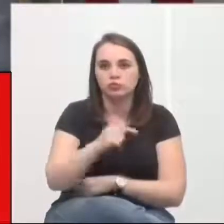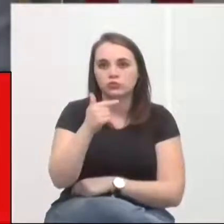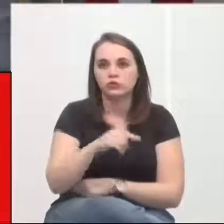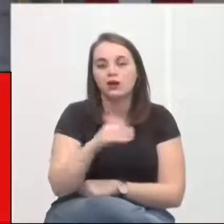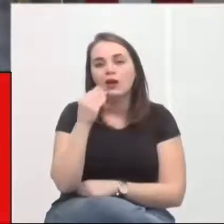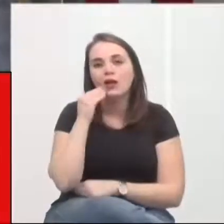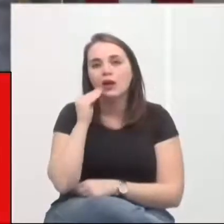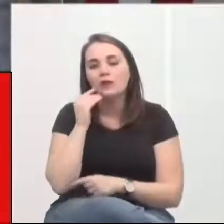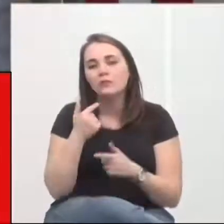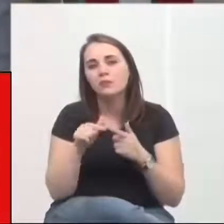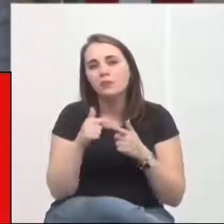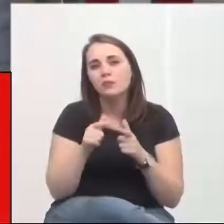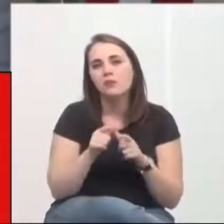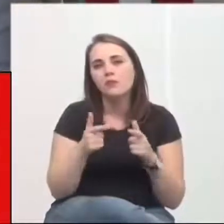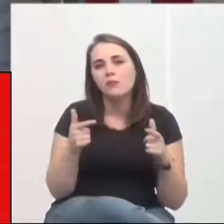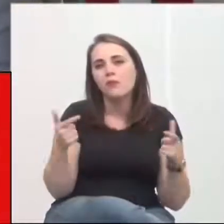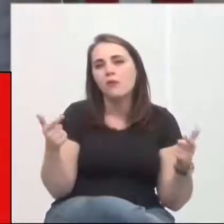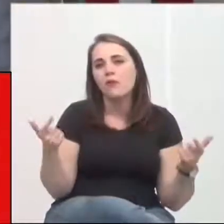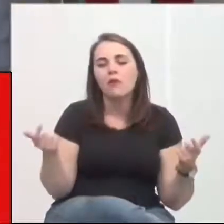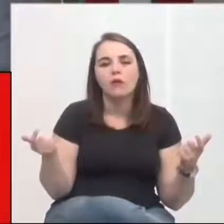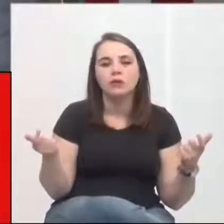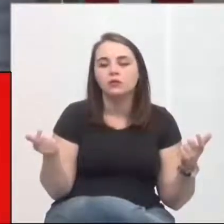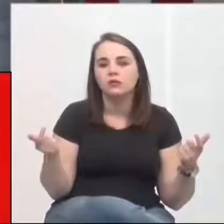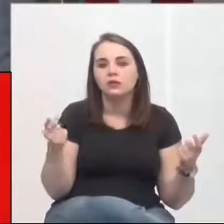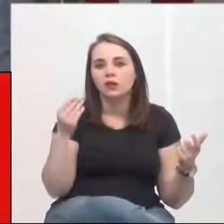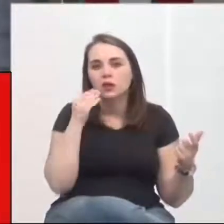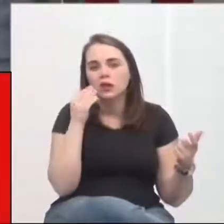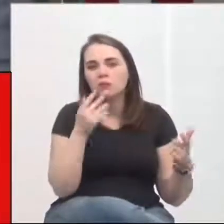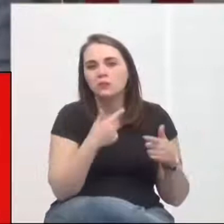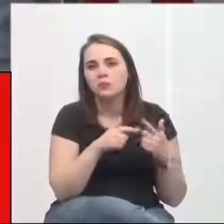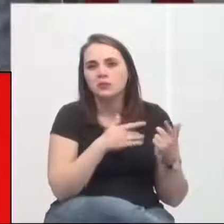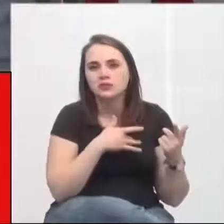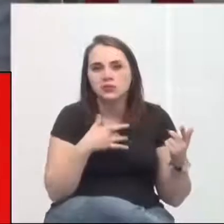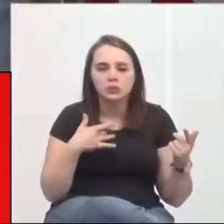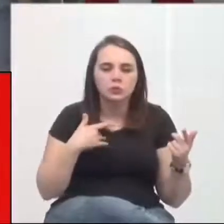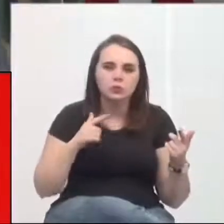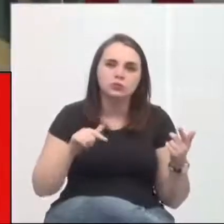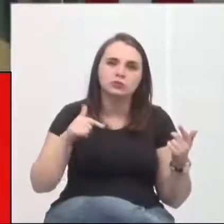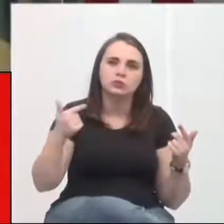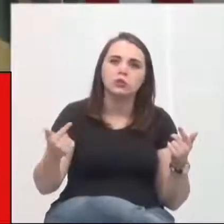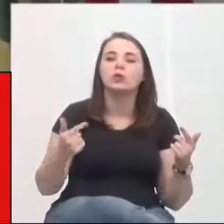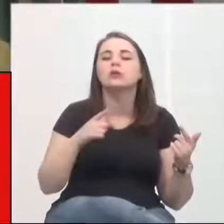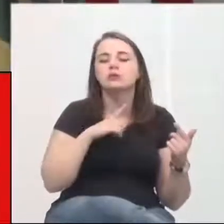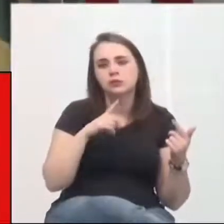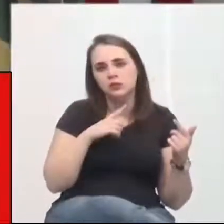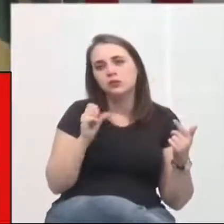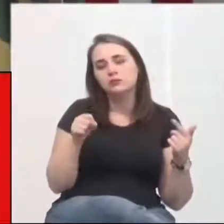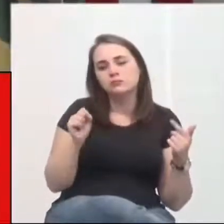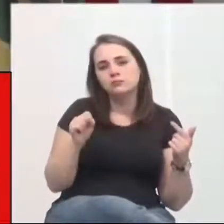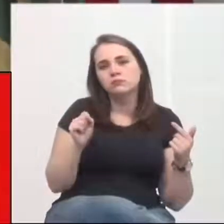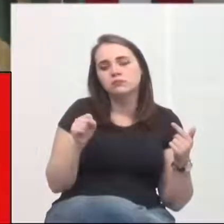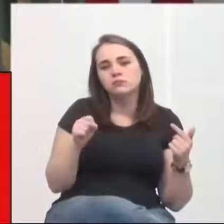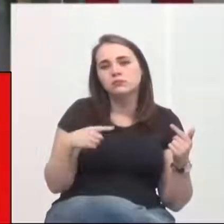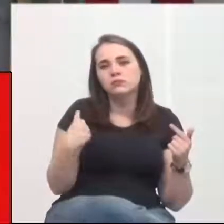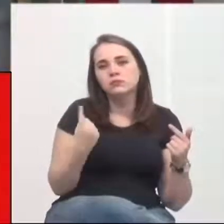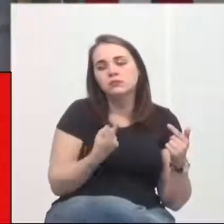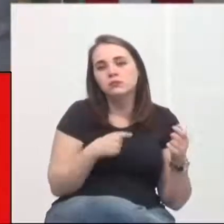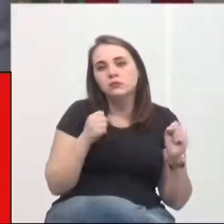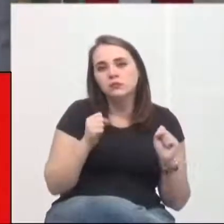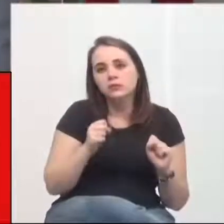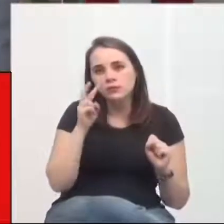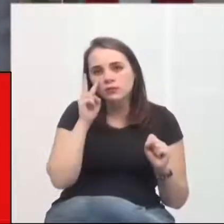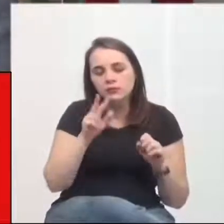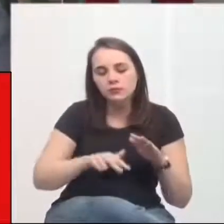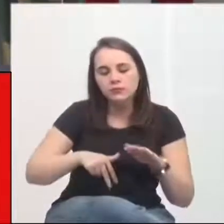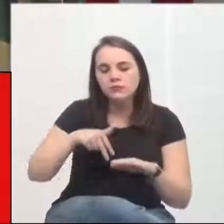problemas na cidade maior do que isso. Problemas de saúde, etc. Enfim, tem quantidade de problema que a gente poderia usar a tribuna